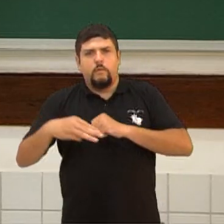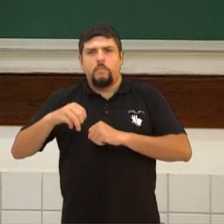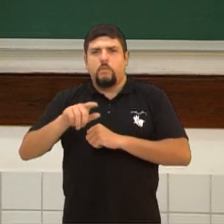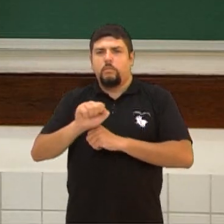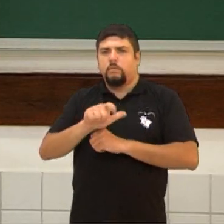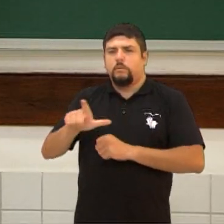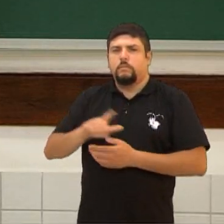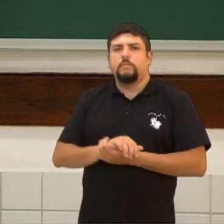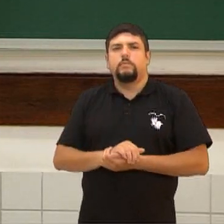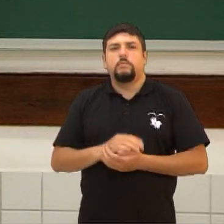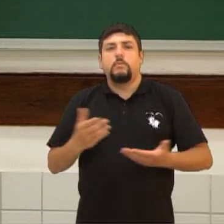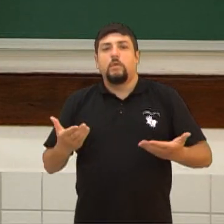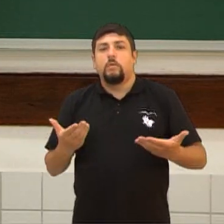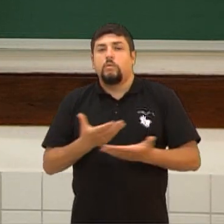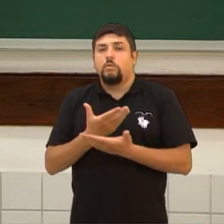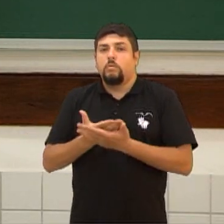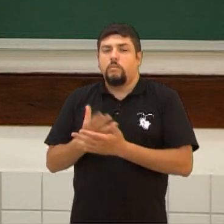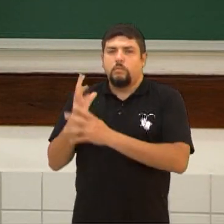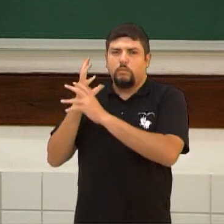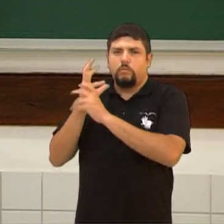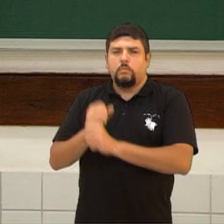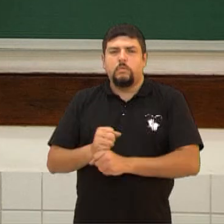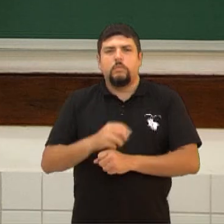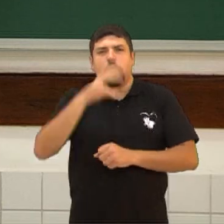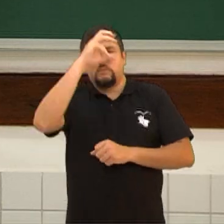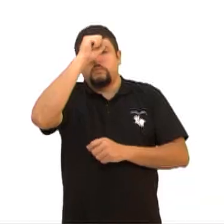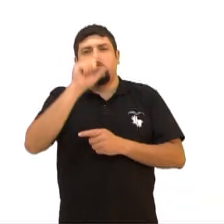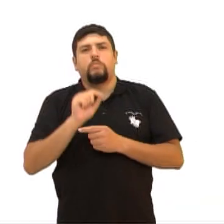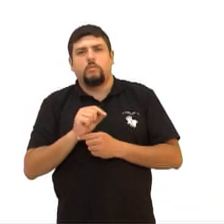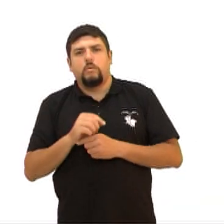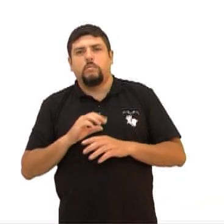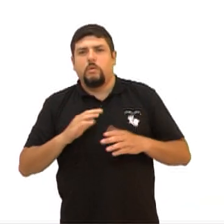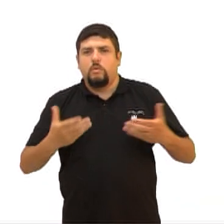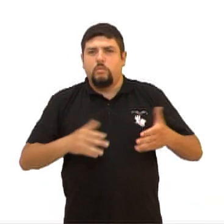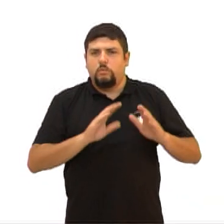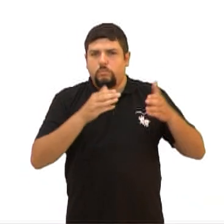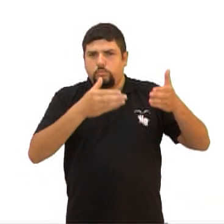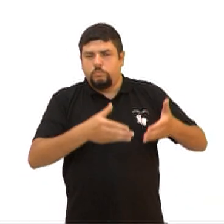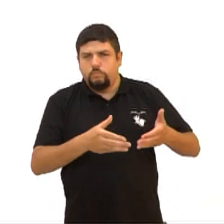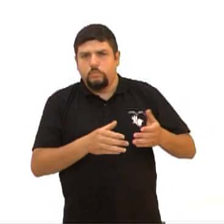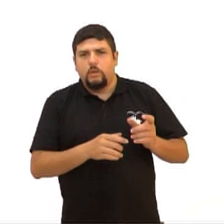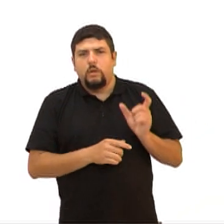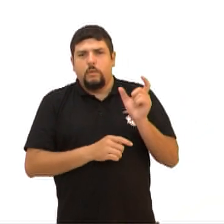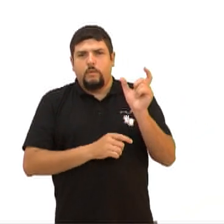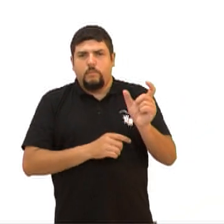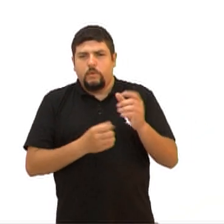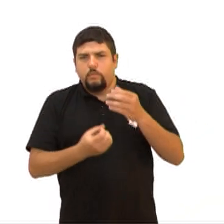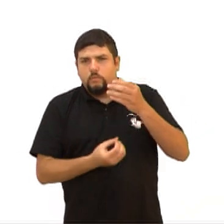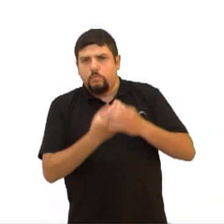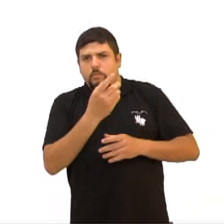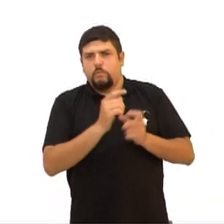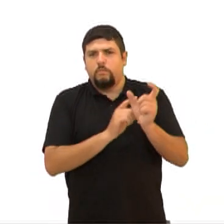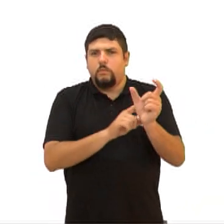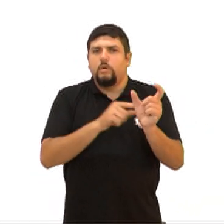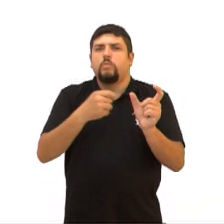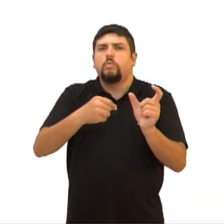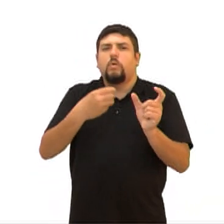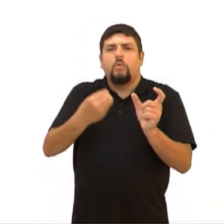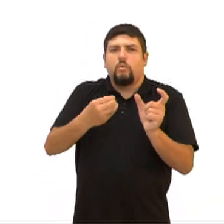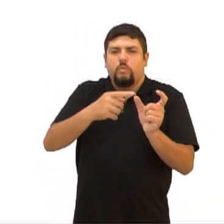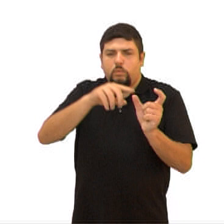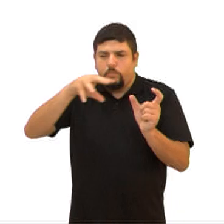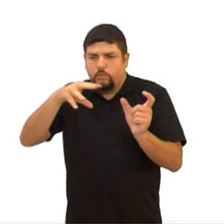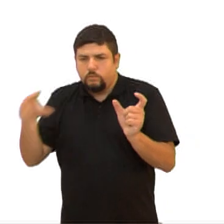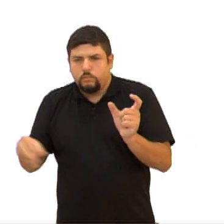aula? E aí, o que a gente conversou hoje, né, pessoal? Focamos um pouco mais na formação de palavras quando a gente fala sobre sufixos, né?